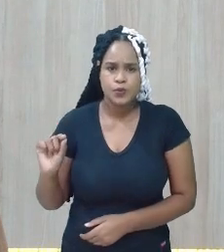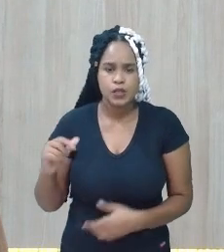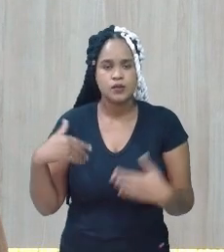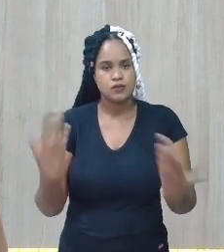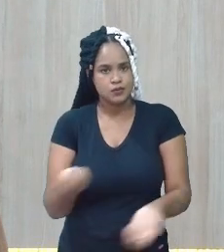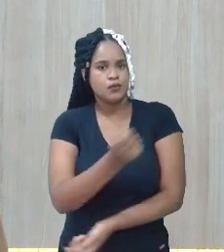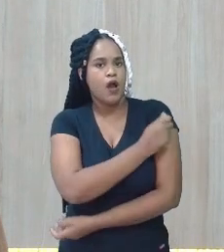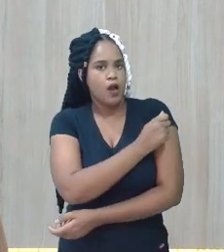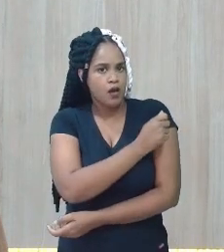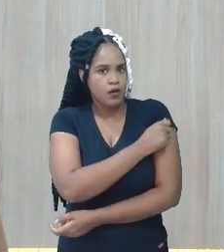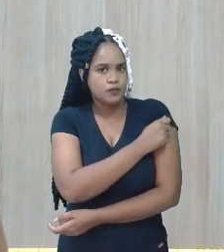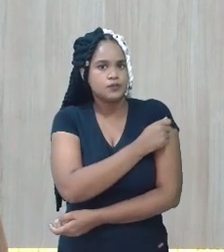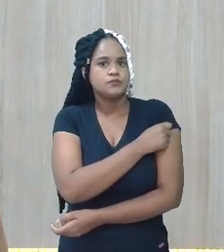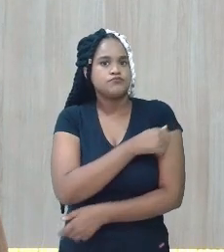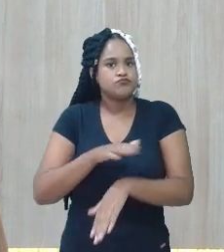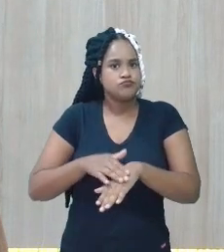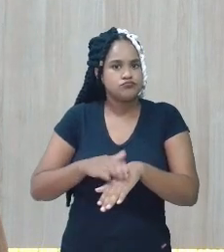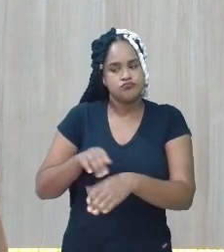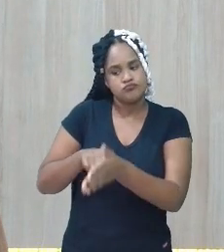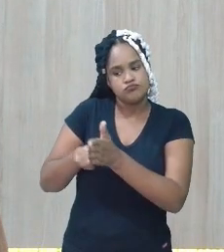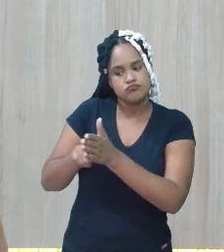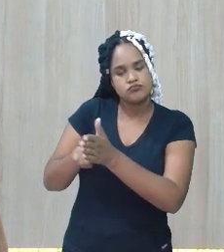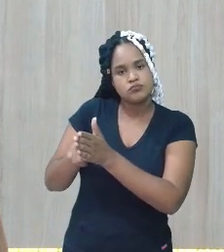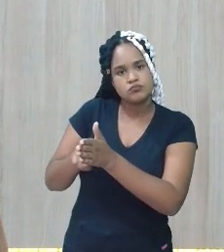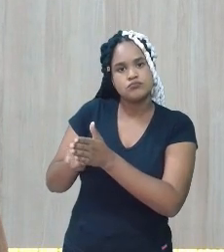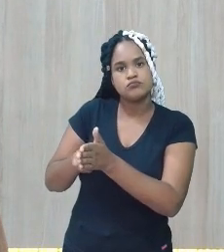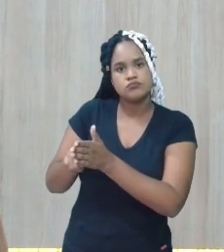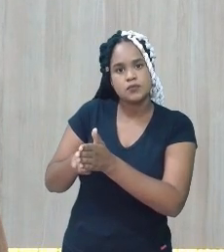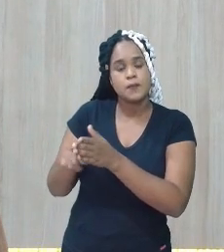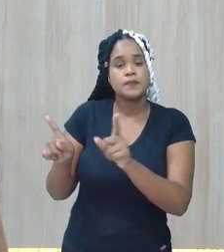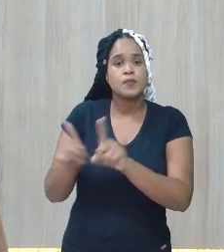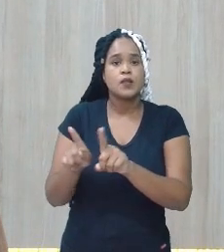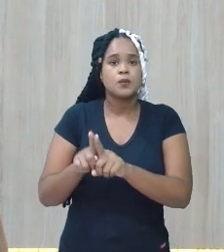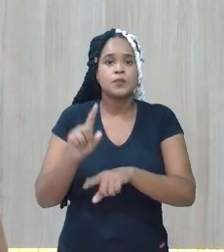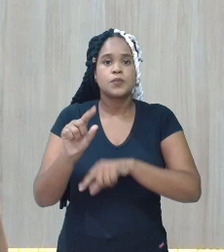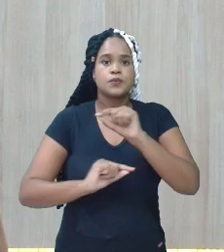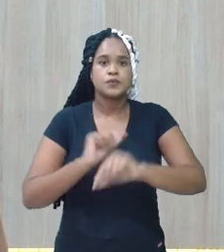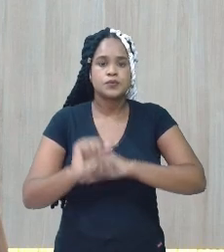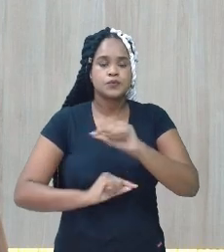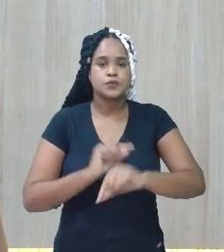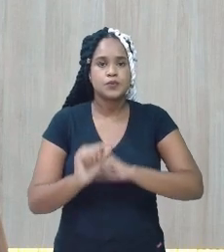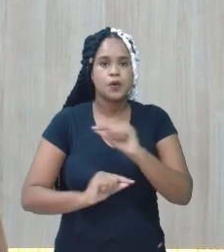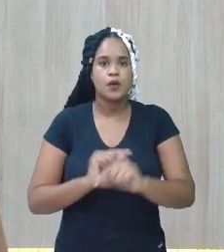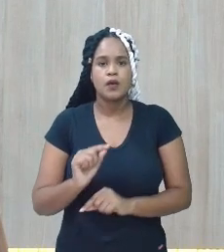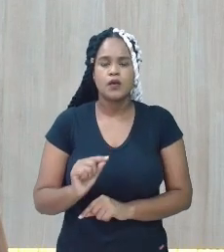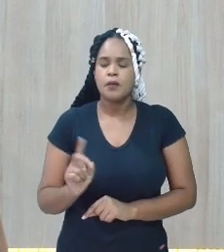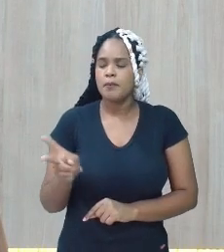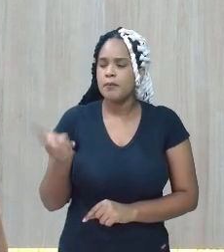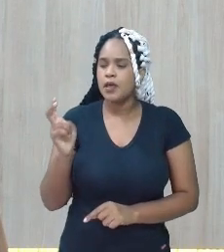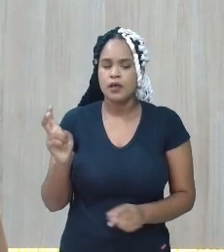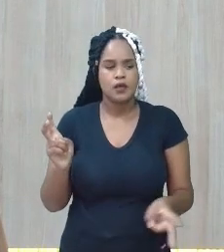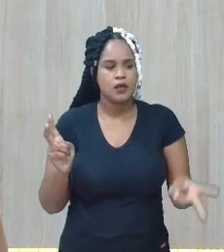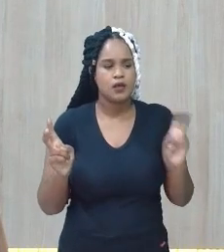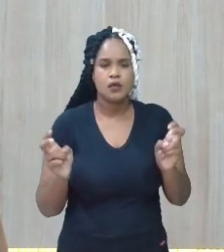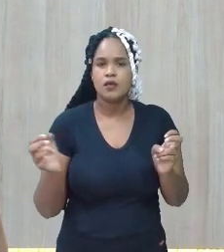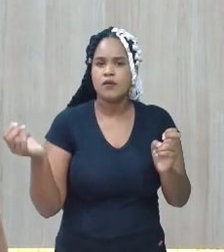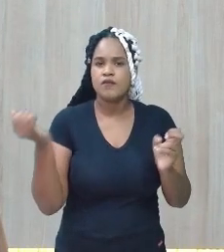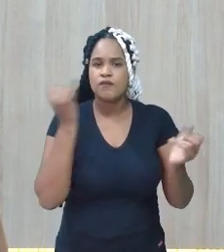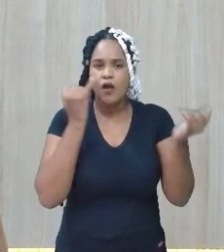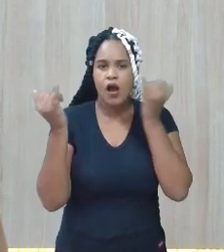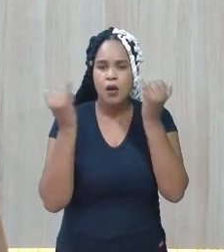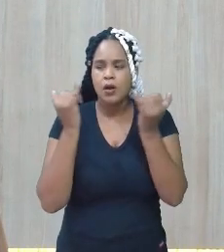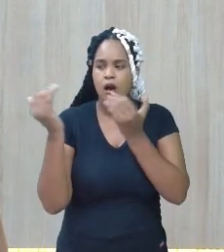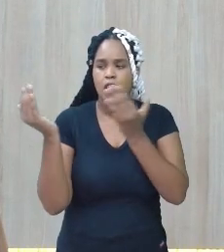dos estudantes fazer essa pesquisa, não é, e perceber o que é que tem de informação diferente